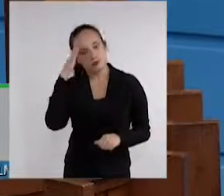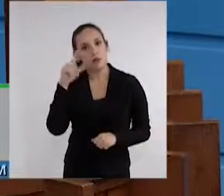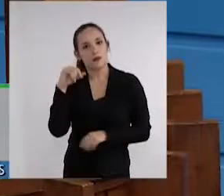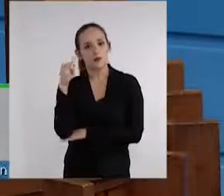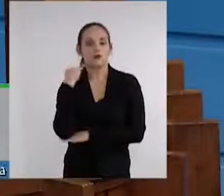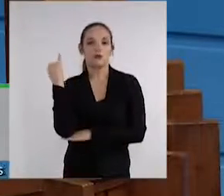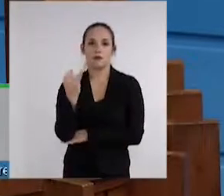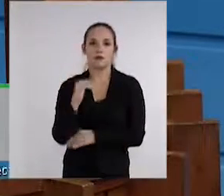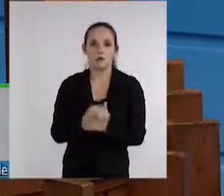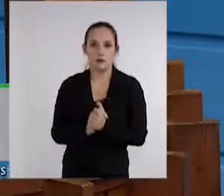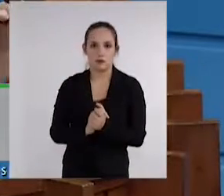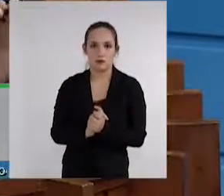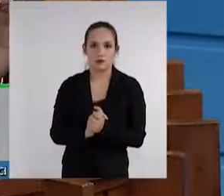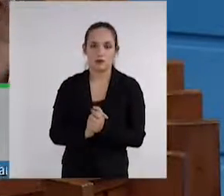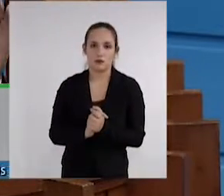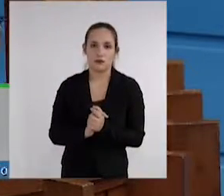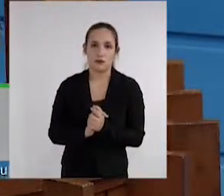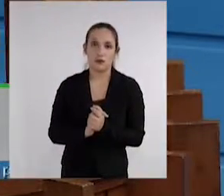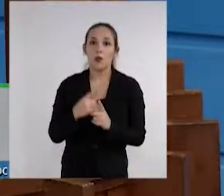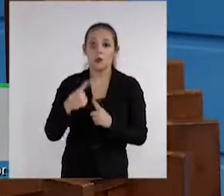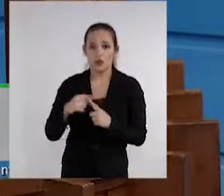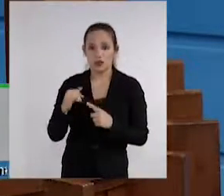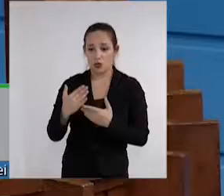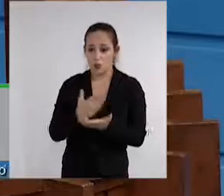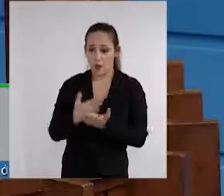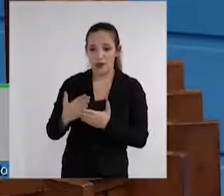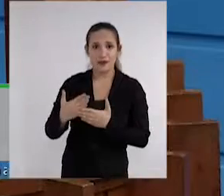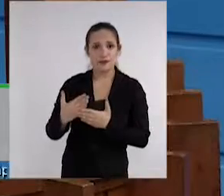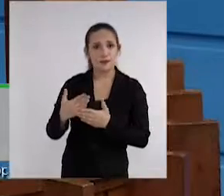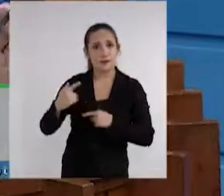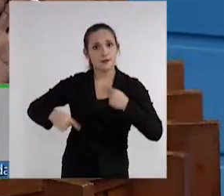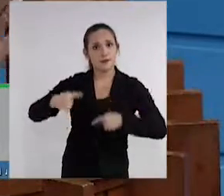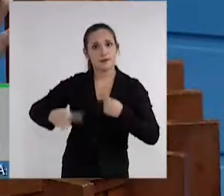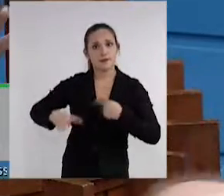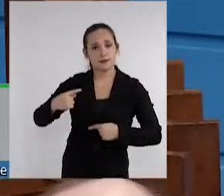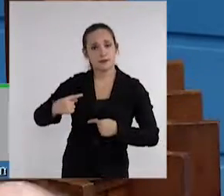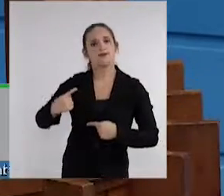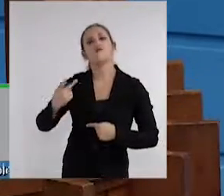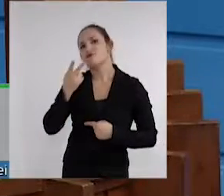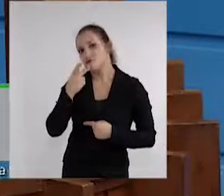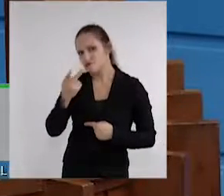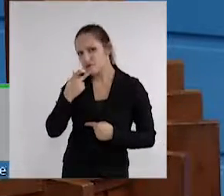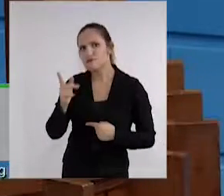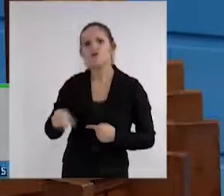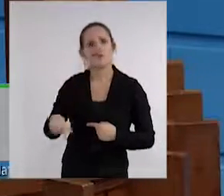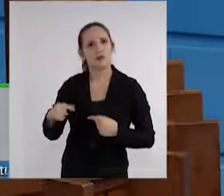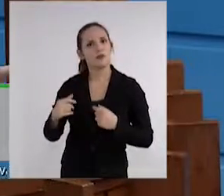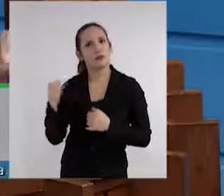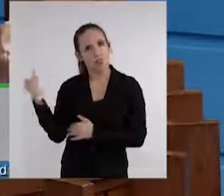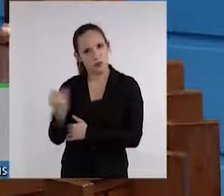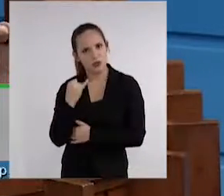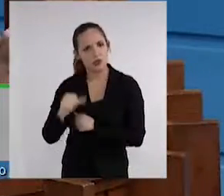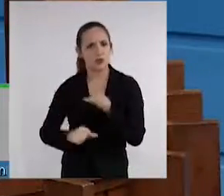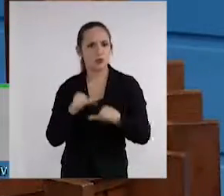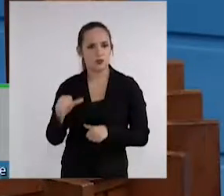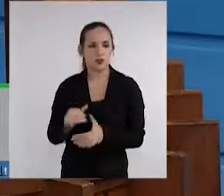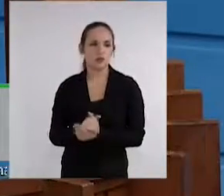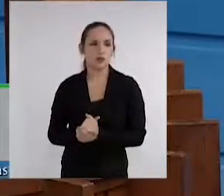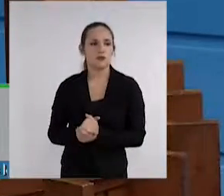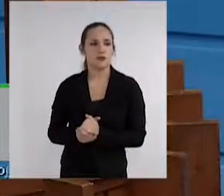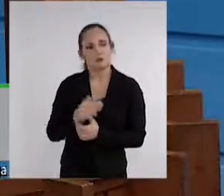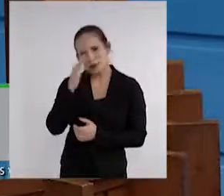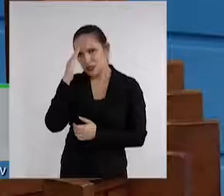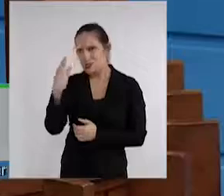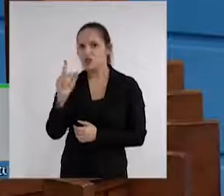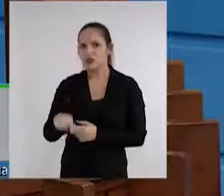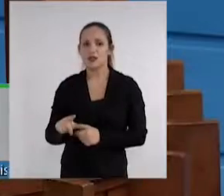essa. Essa discussão precede uma série de outras discussões, inclusive de cunho político, que nós temos feito nessa casa com muita frequência e